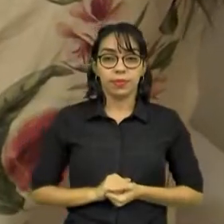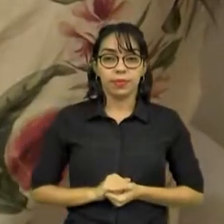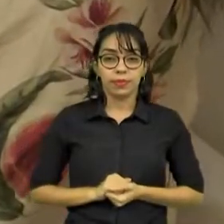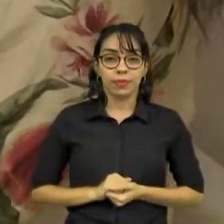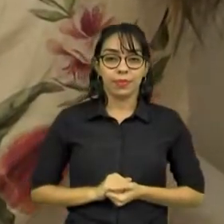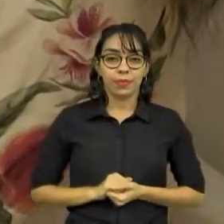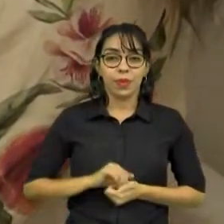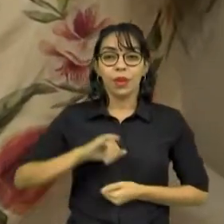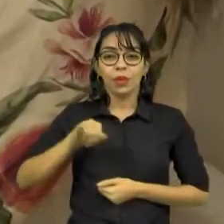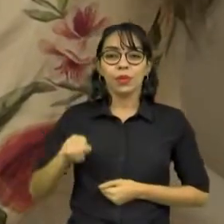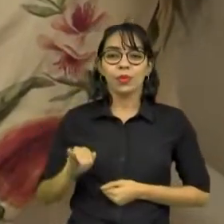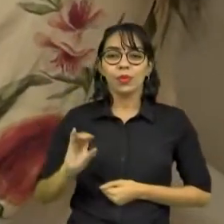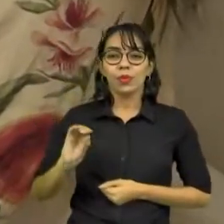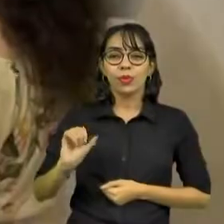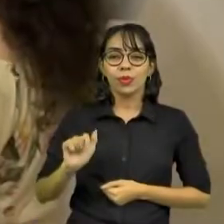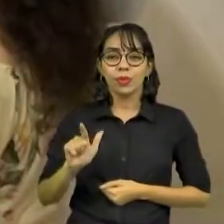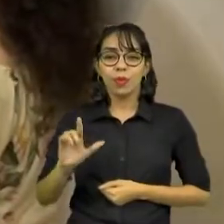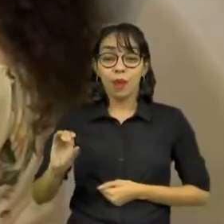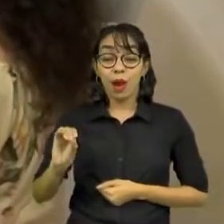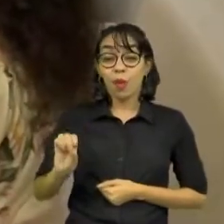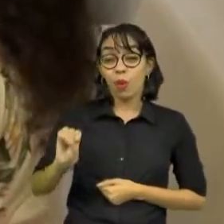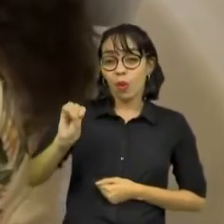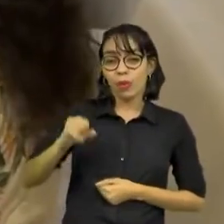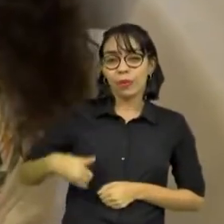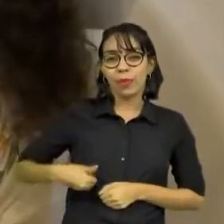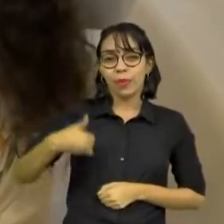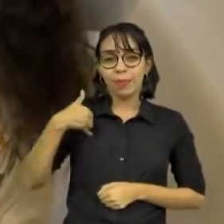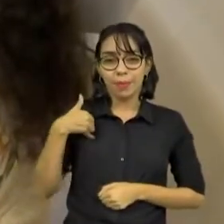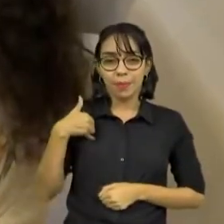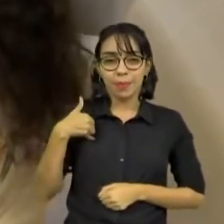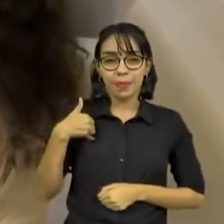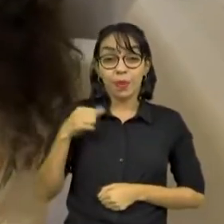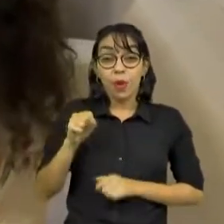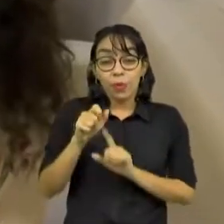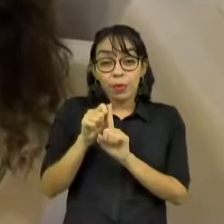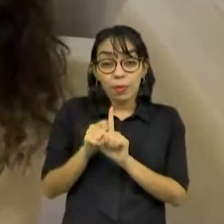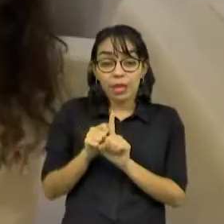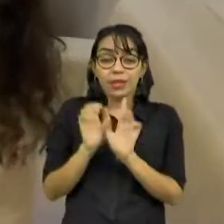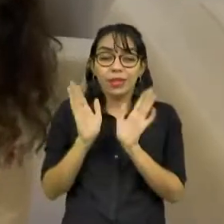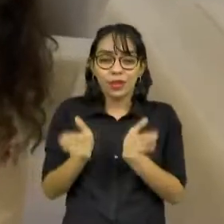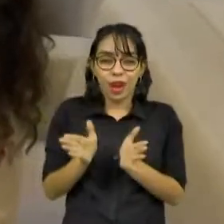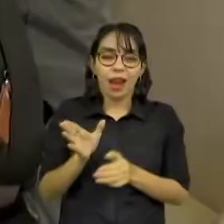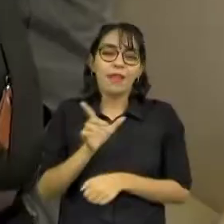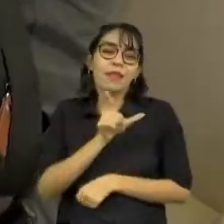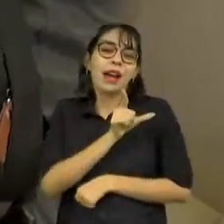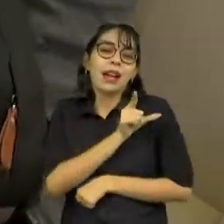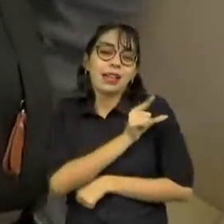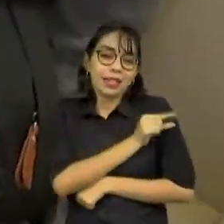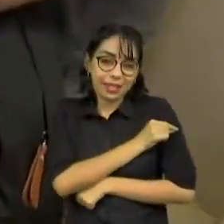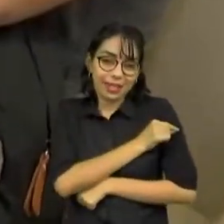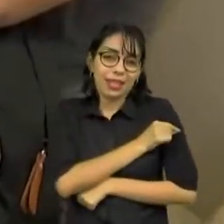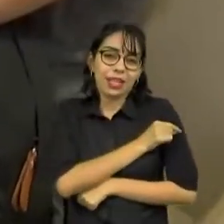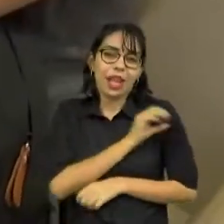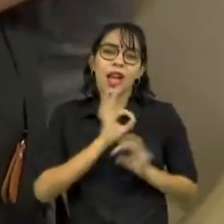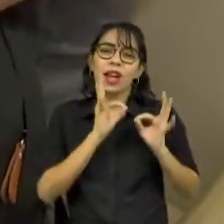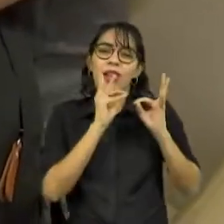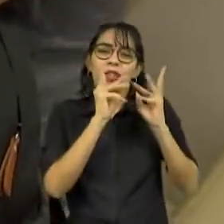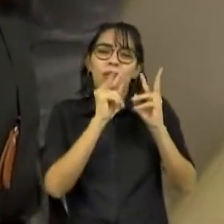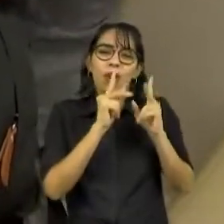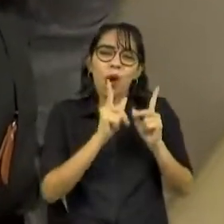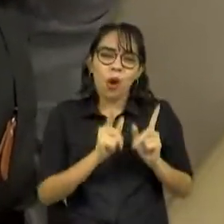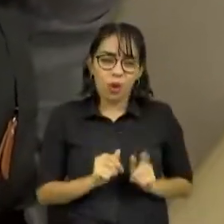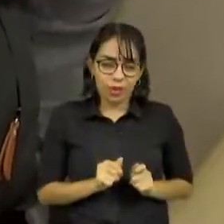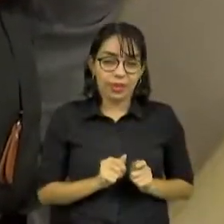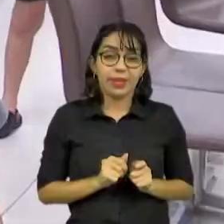apenas 8 meses, já tomou a vacina contra o sarampo. Na verdade, ele já tomou todas as indicadas para